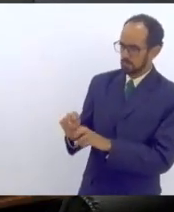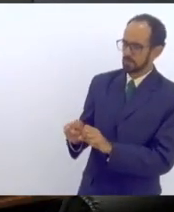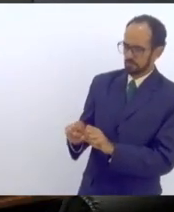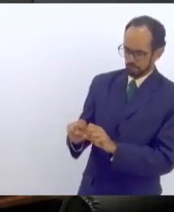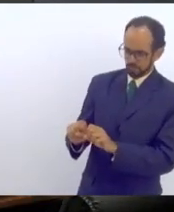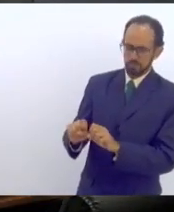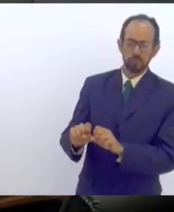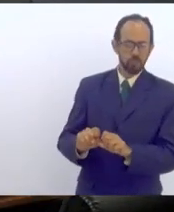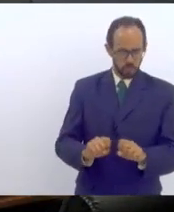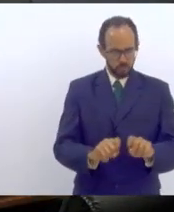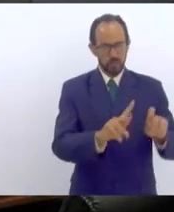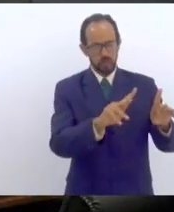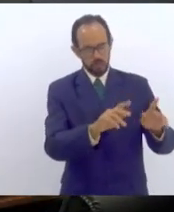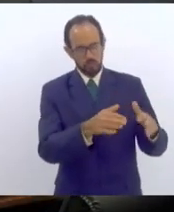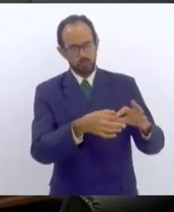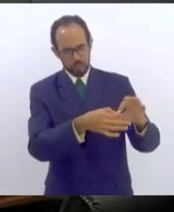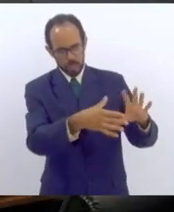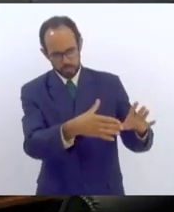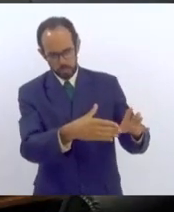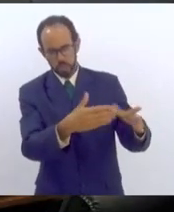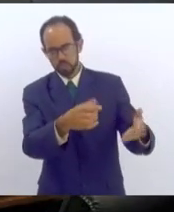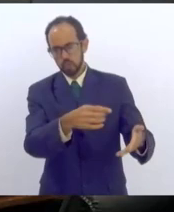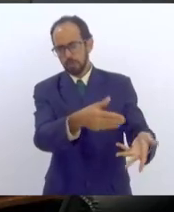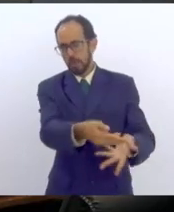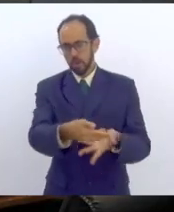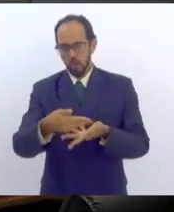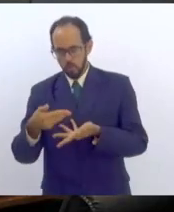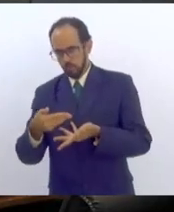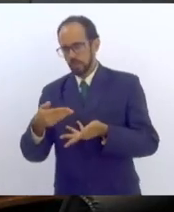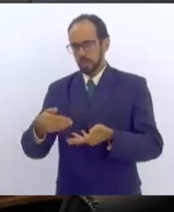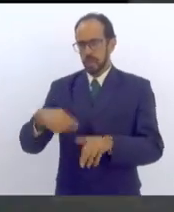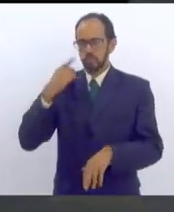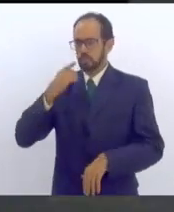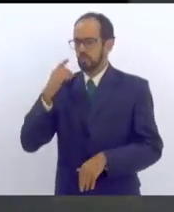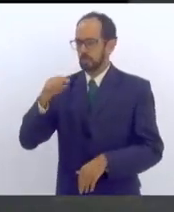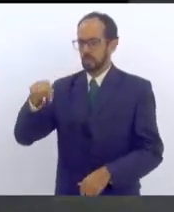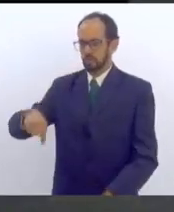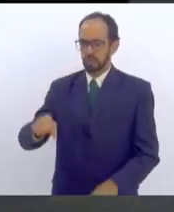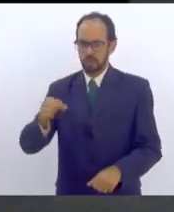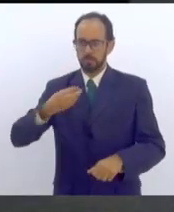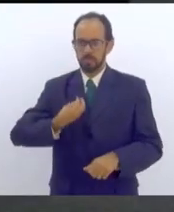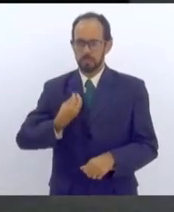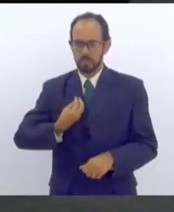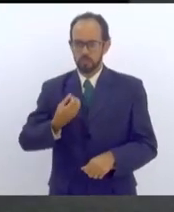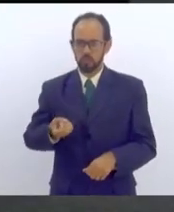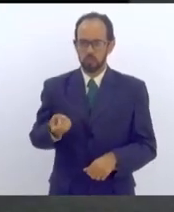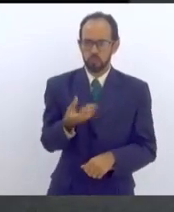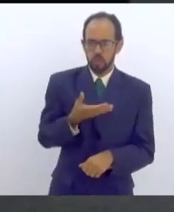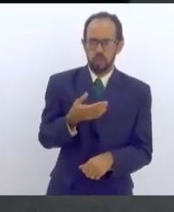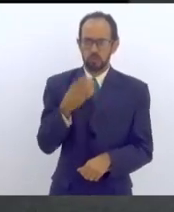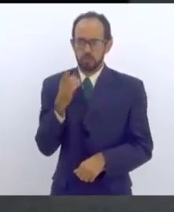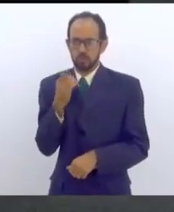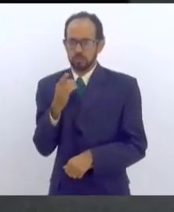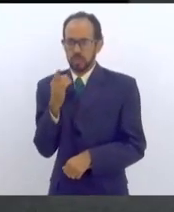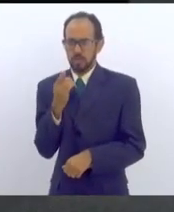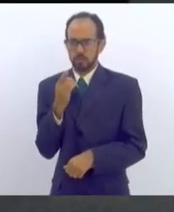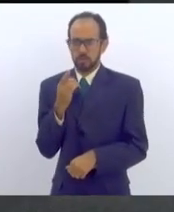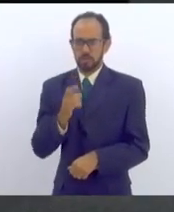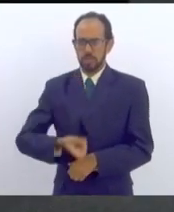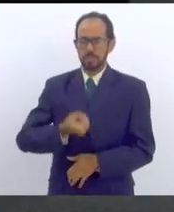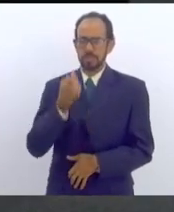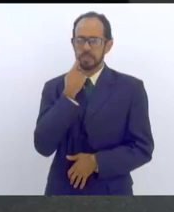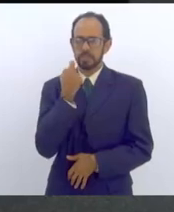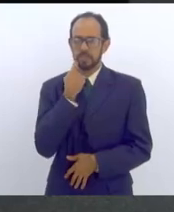para convidar aos deputados e as deputadas aqui presentes, os novos deputados e deputadas, porque na